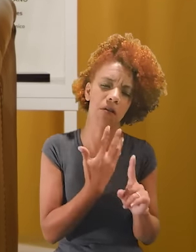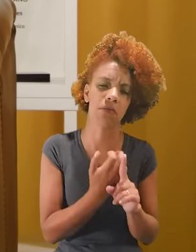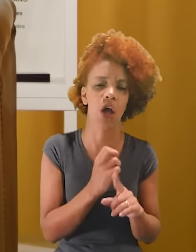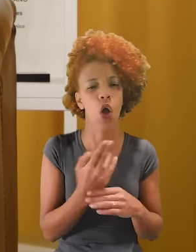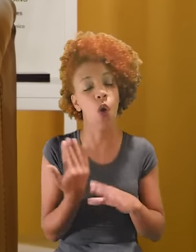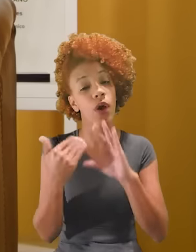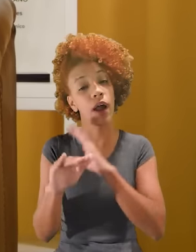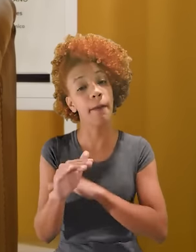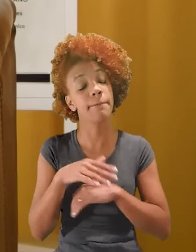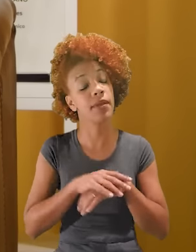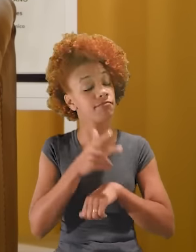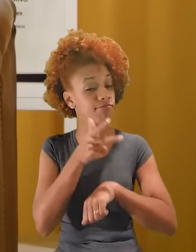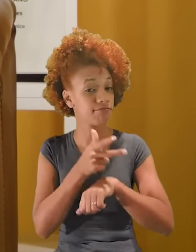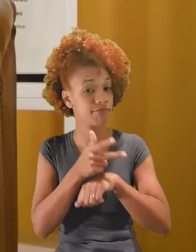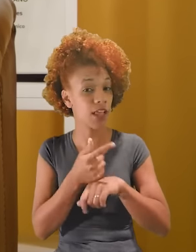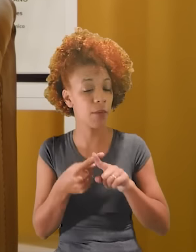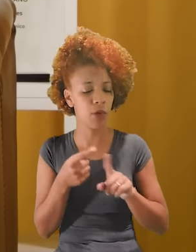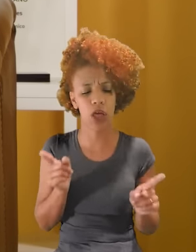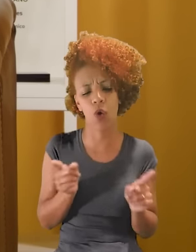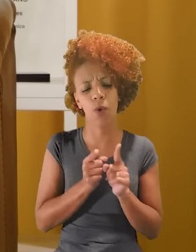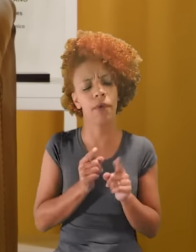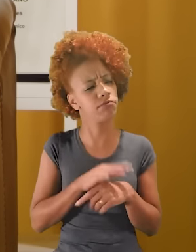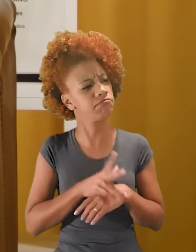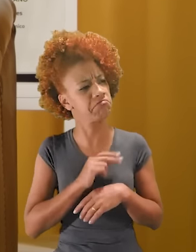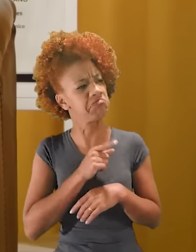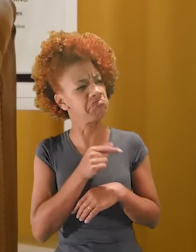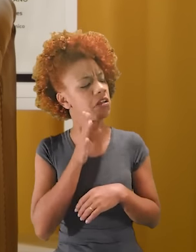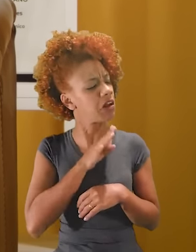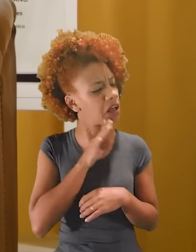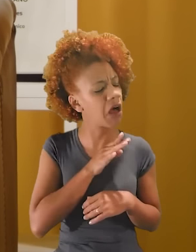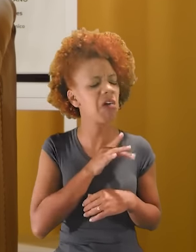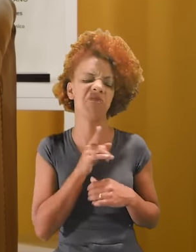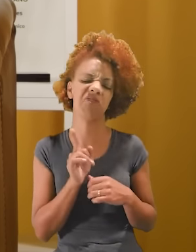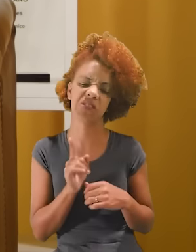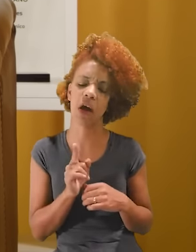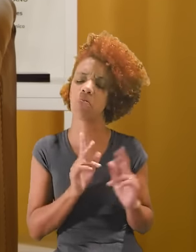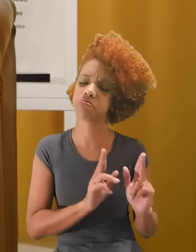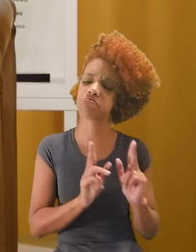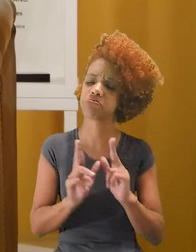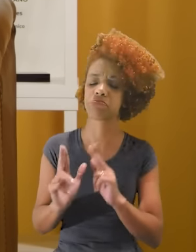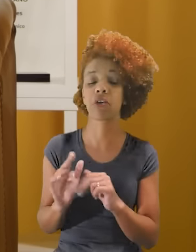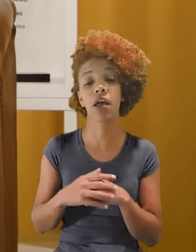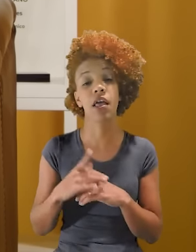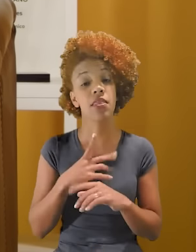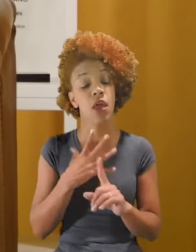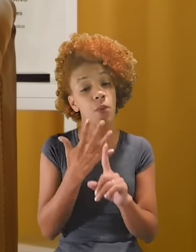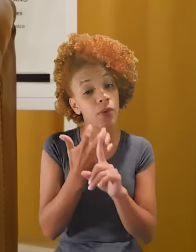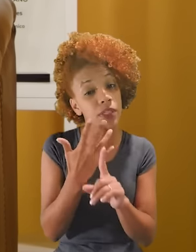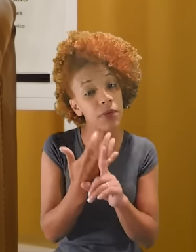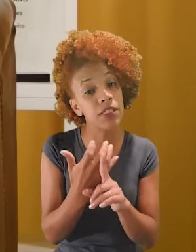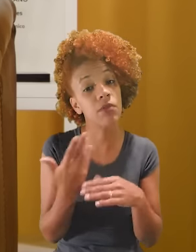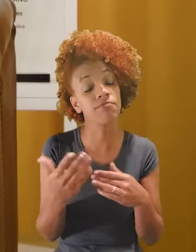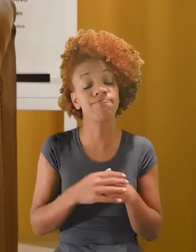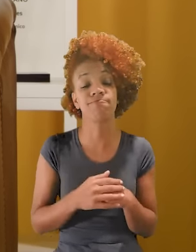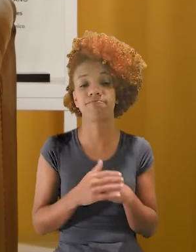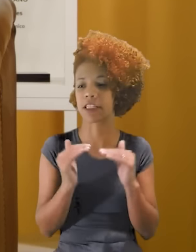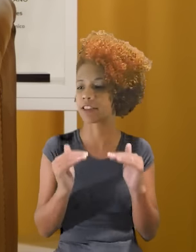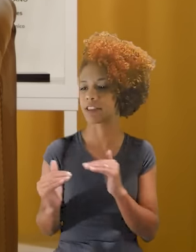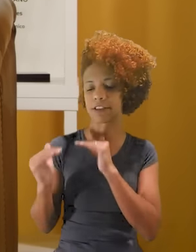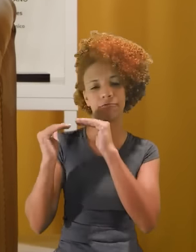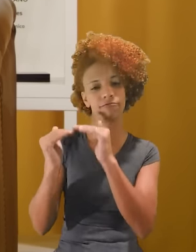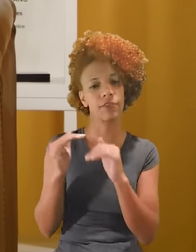Ou encaminha essa entrevista, porque essa entrevista é curta. Aí o cara vai olhar e fala, pô, essa parte foi legal, essa parte não foi. E aí temos uma inspiração que pra mim é o